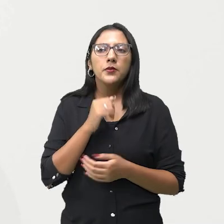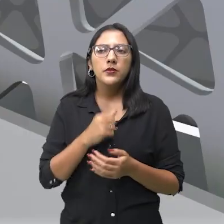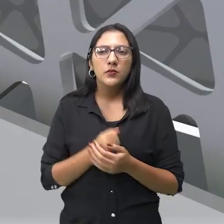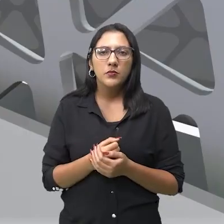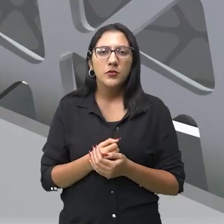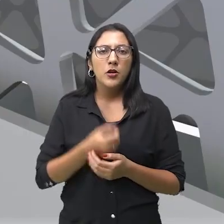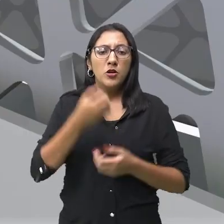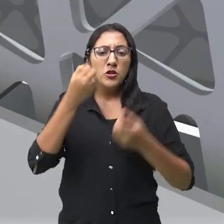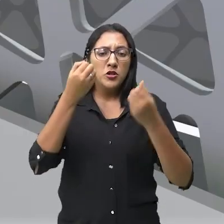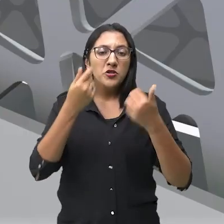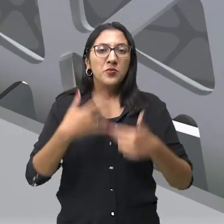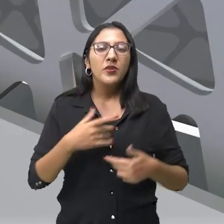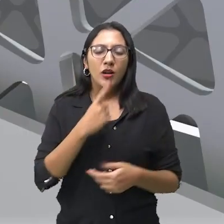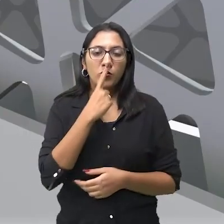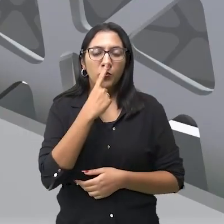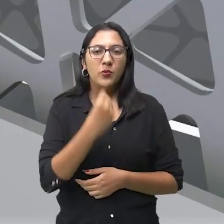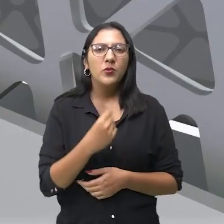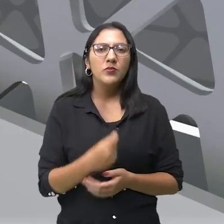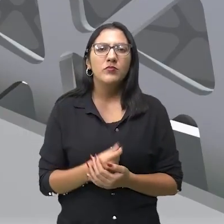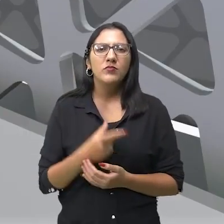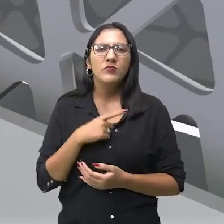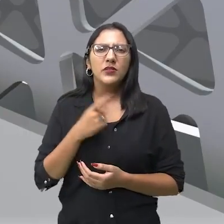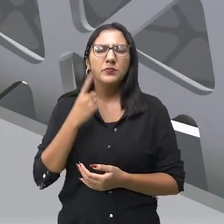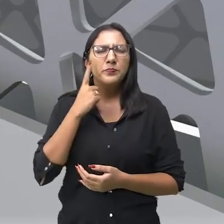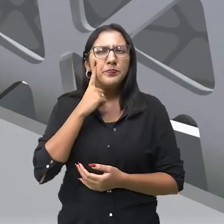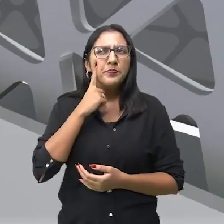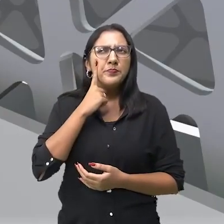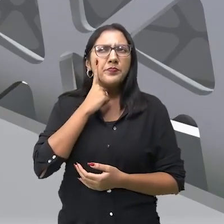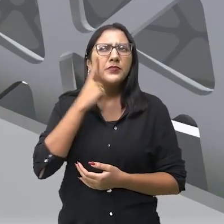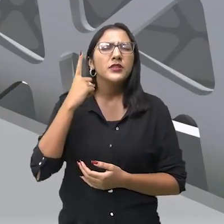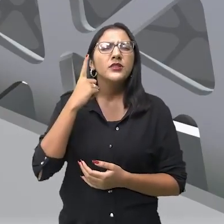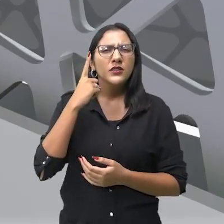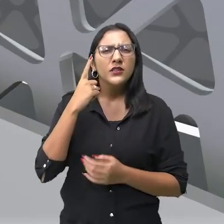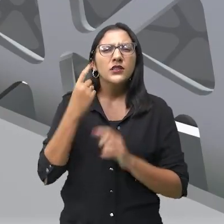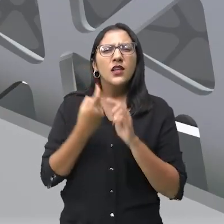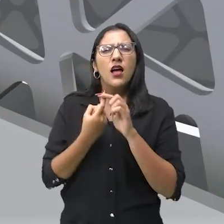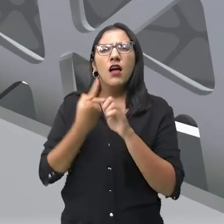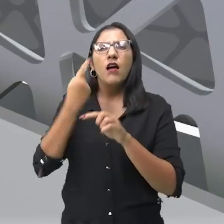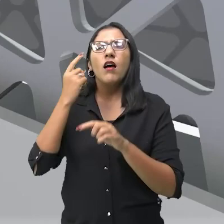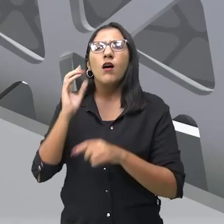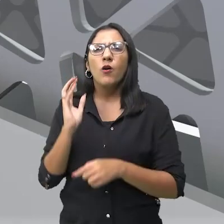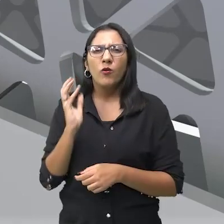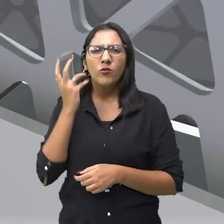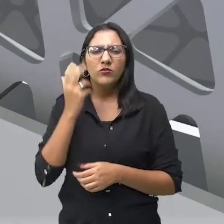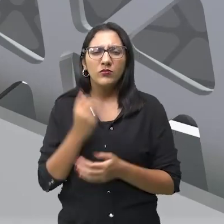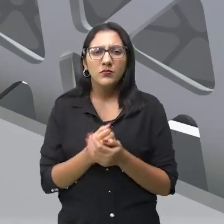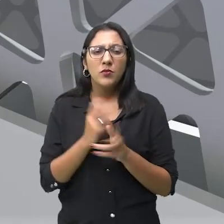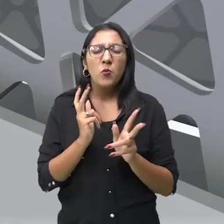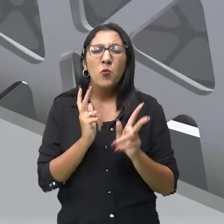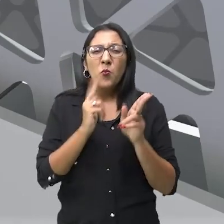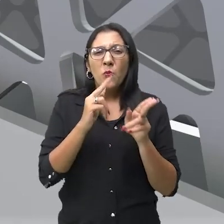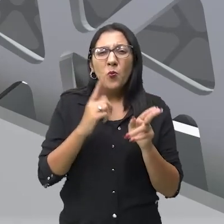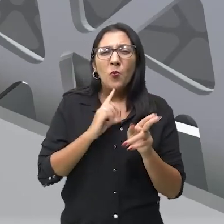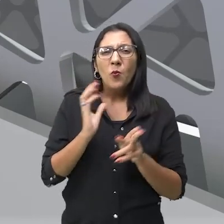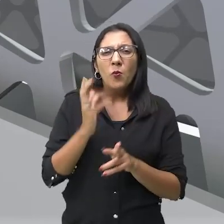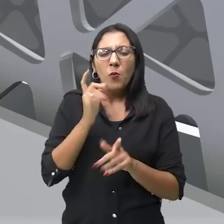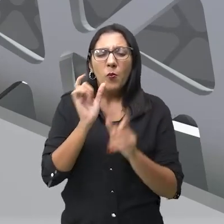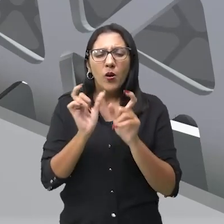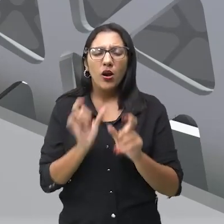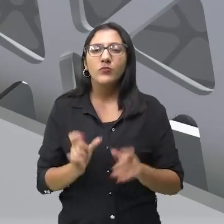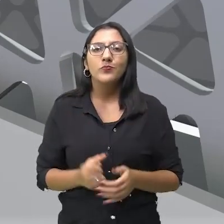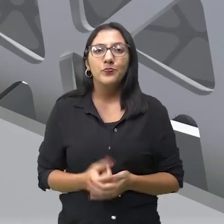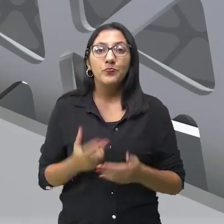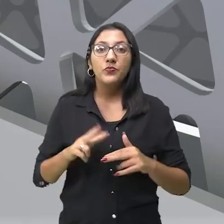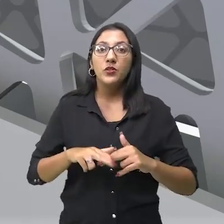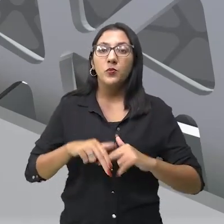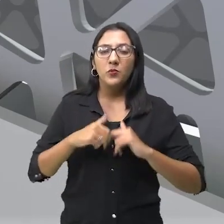fala do Tucano, a gente voltasse lá para o momento exato dos fatos, do jeitinho em que aconteceu. Então, por